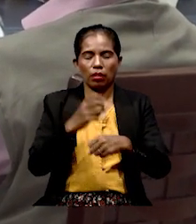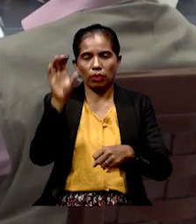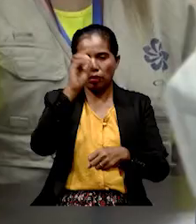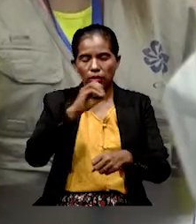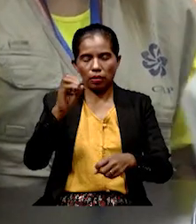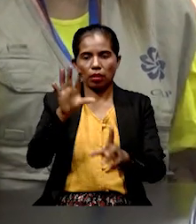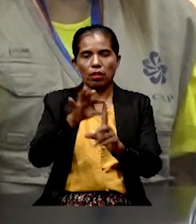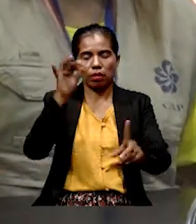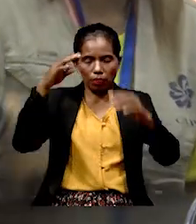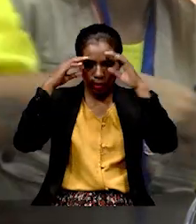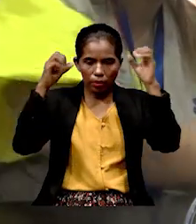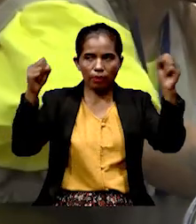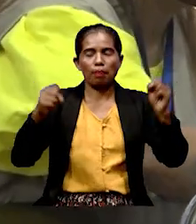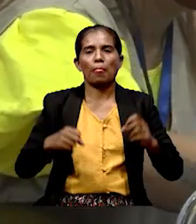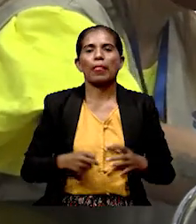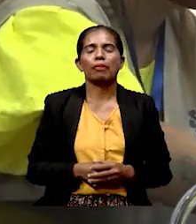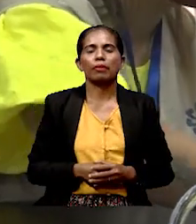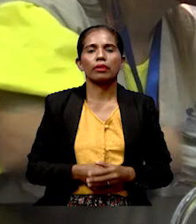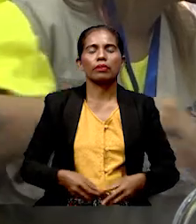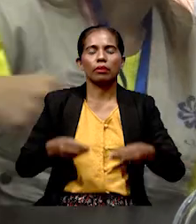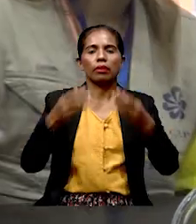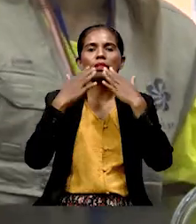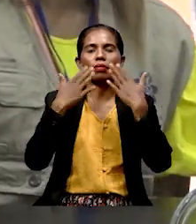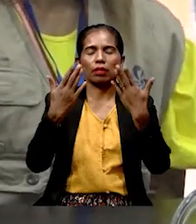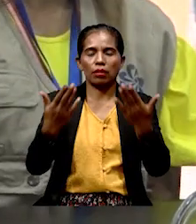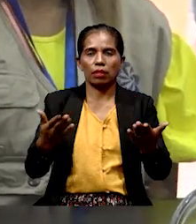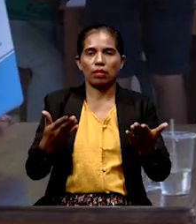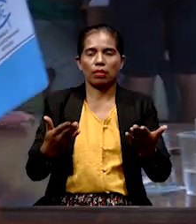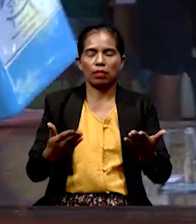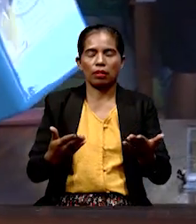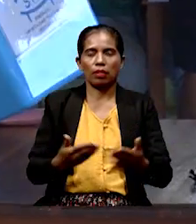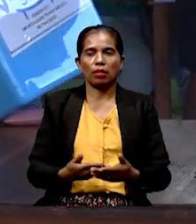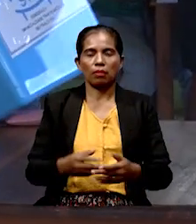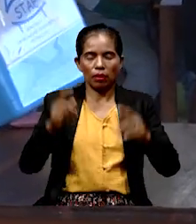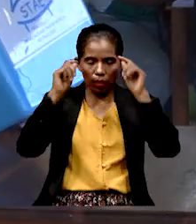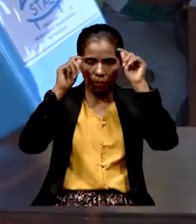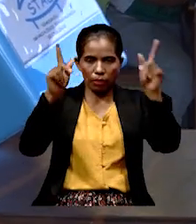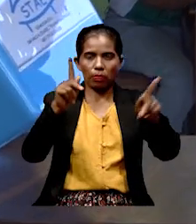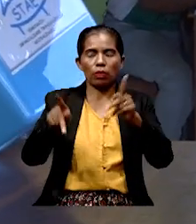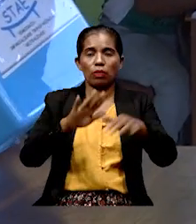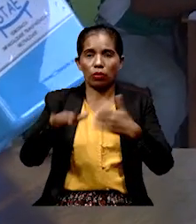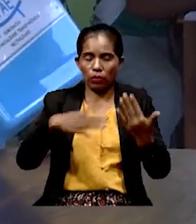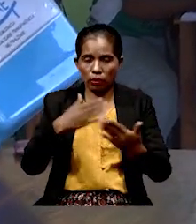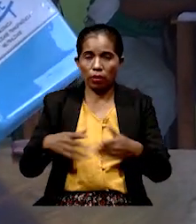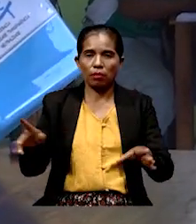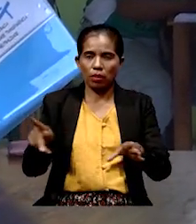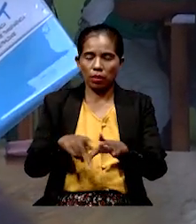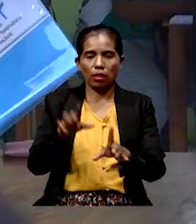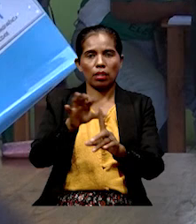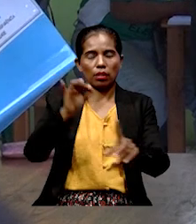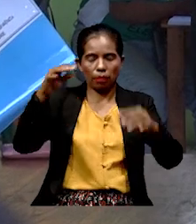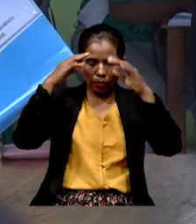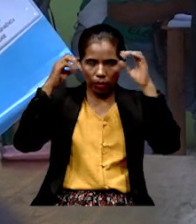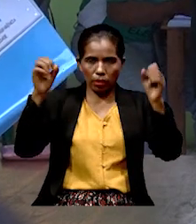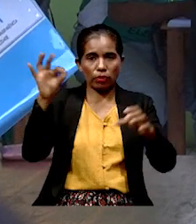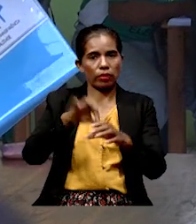eleição presidencial. Né? Além de né, fomos agradecimento na solidariedade para Timor-Leste, Hoto, neve participa e eleição presidencial